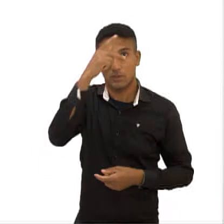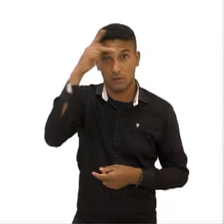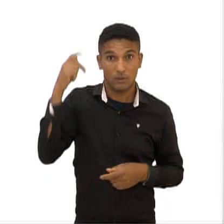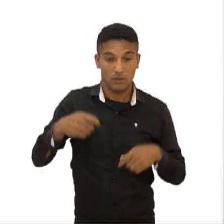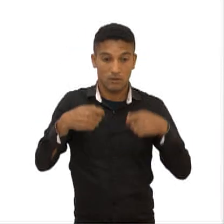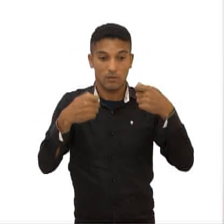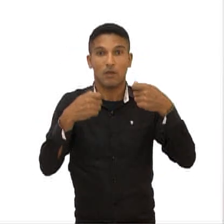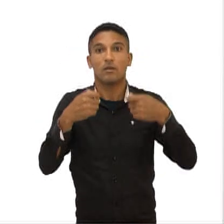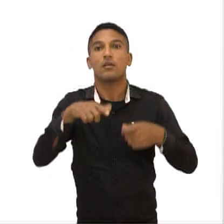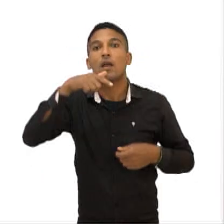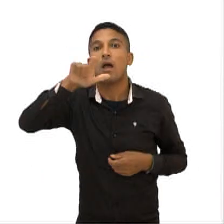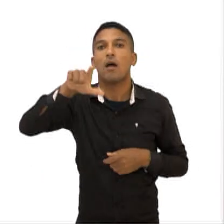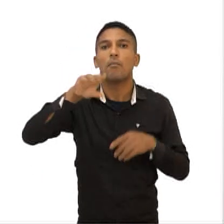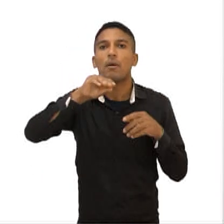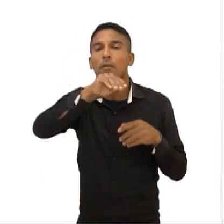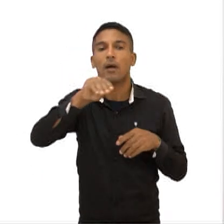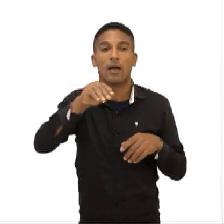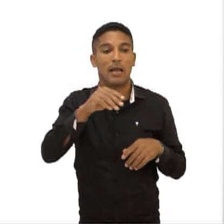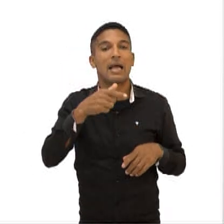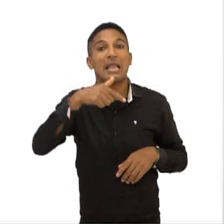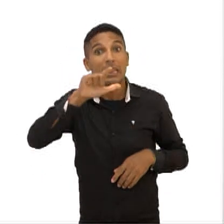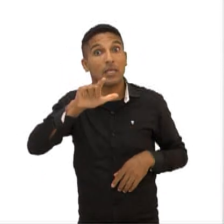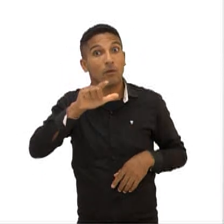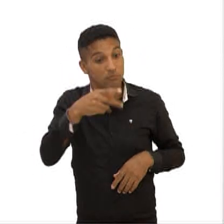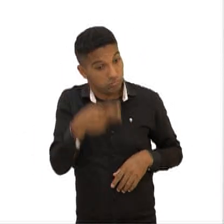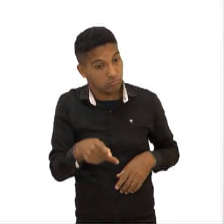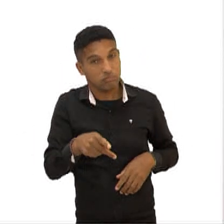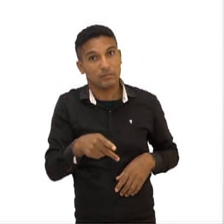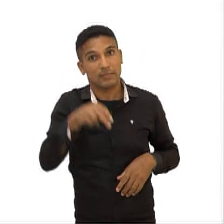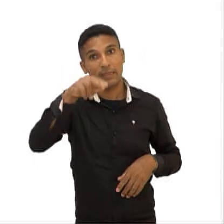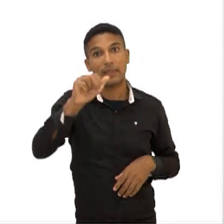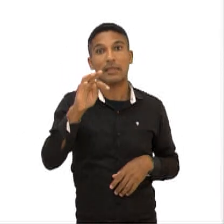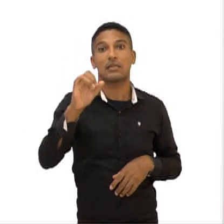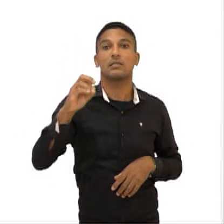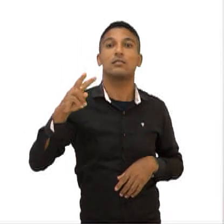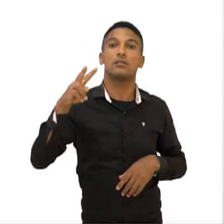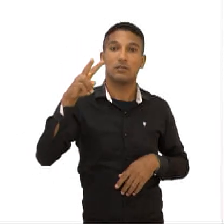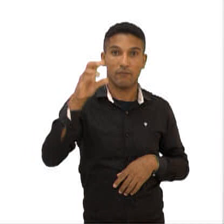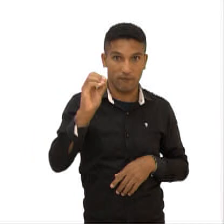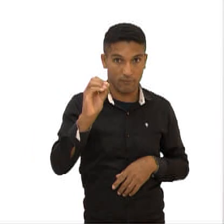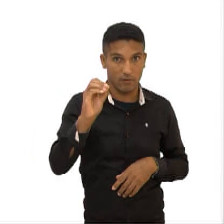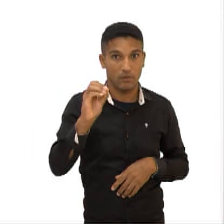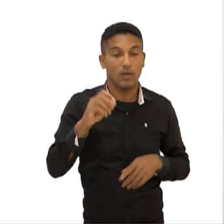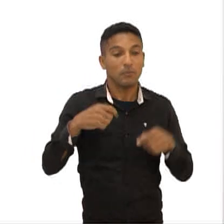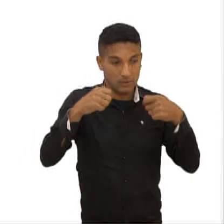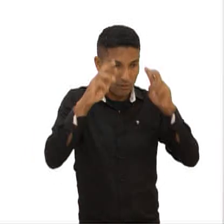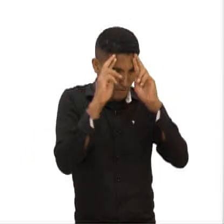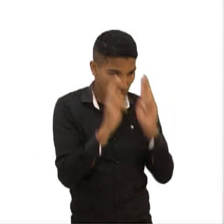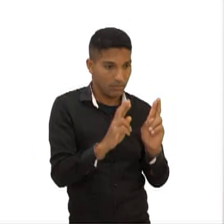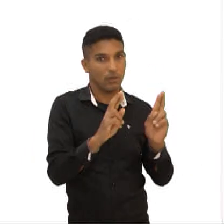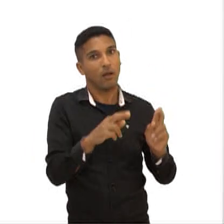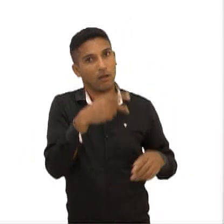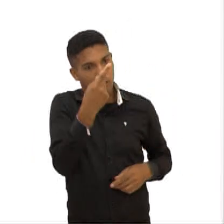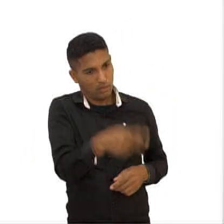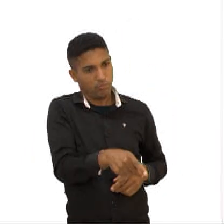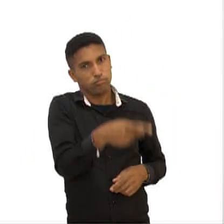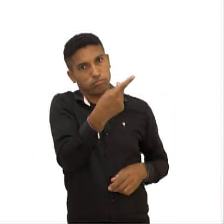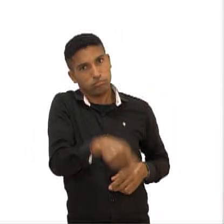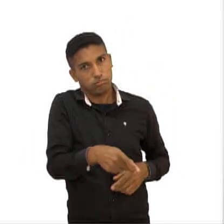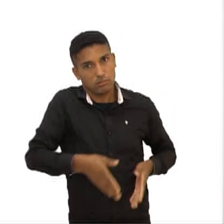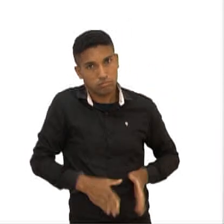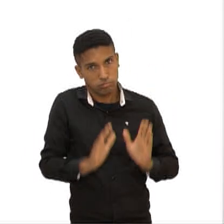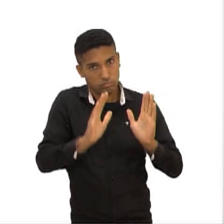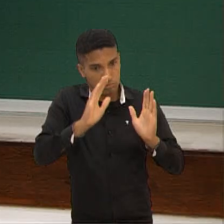nativo, todavía hace falta más difusión sobre la importancia de respetarlas e preservá-las. Então,